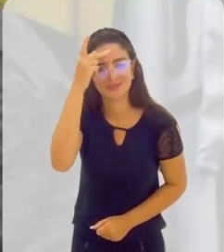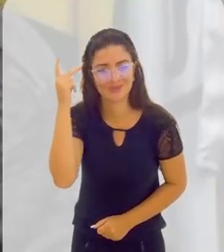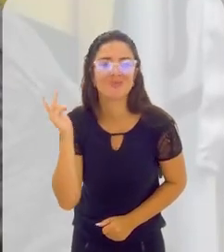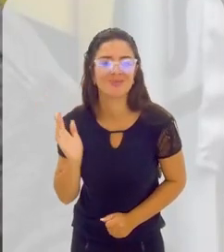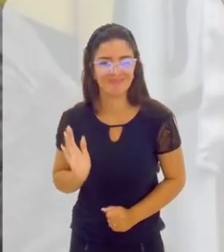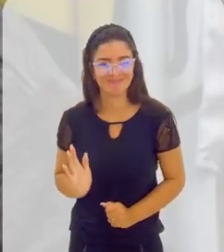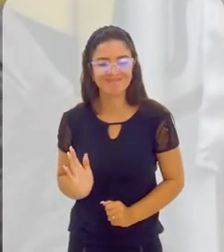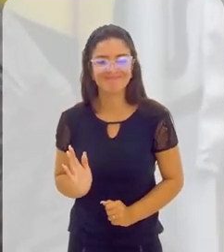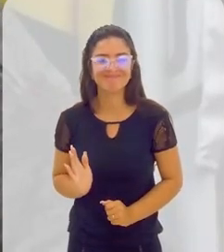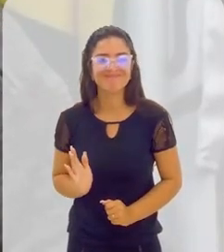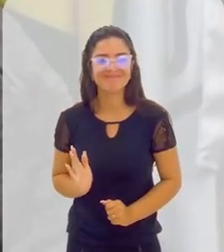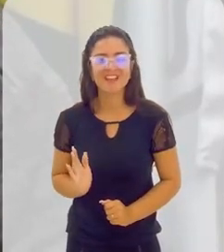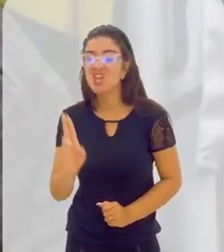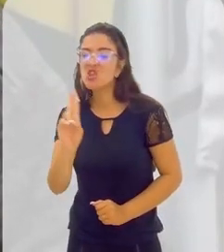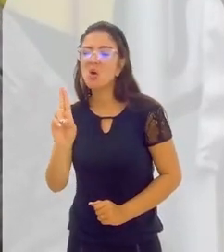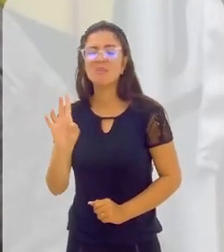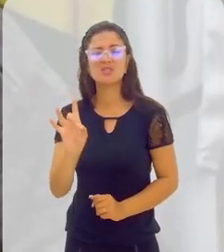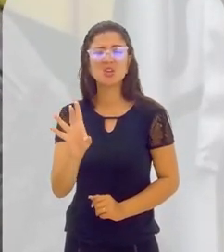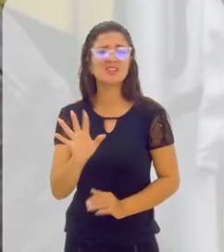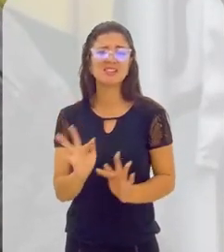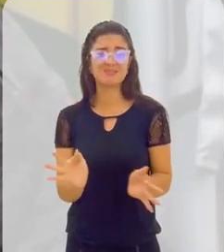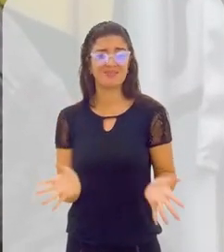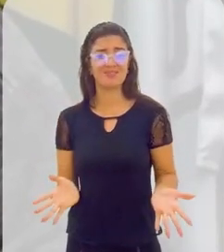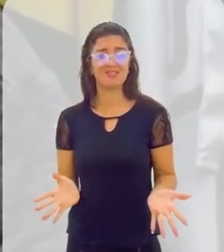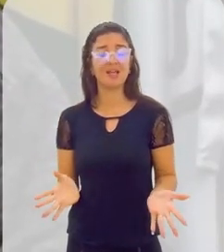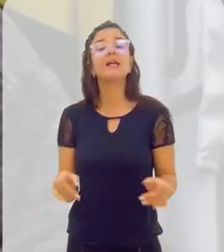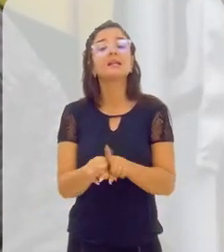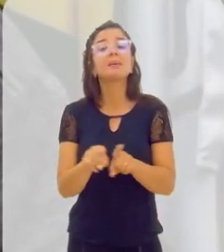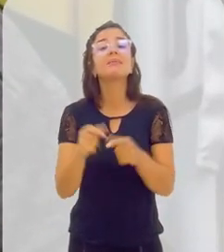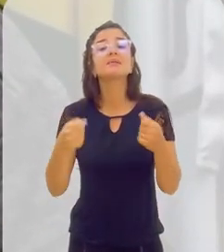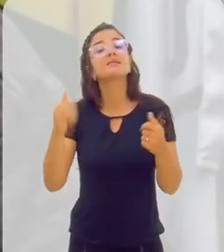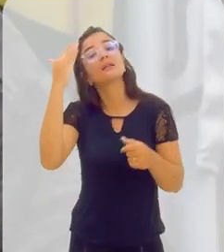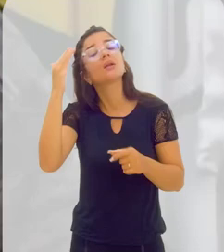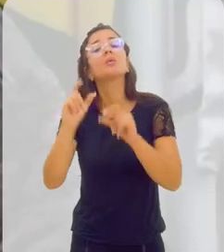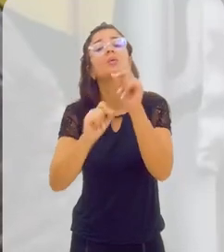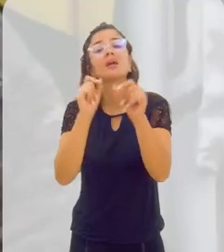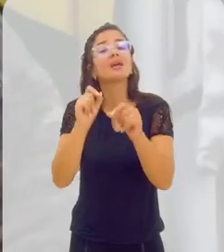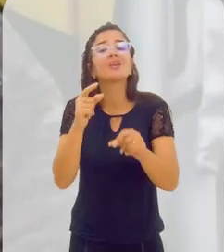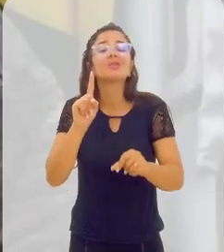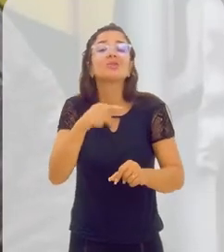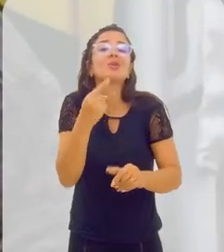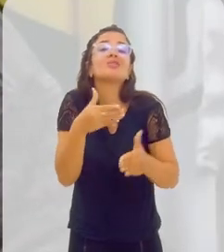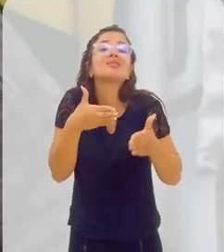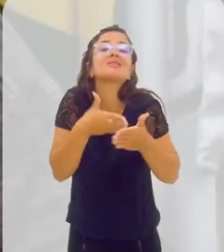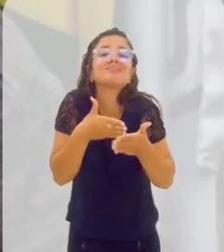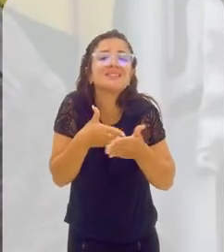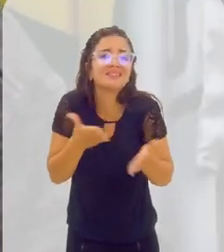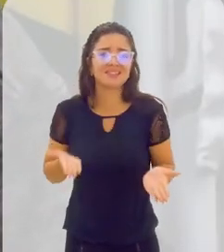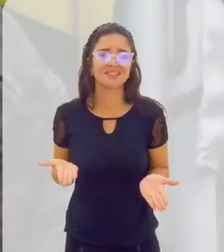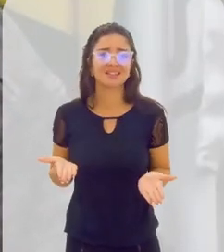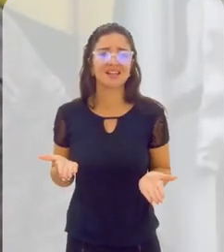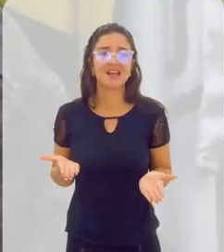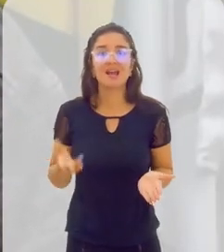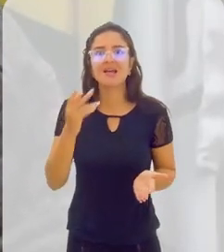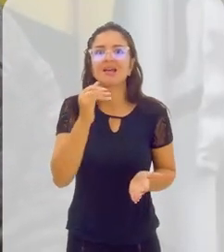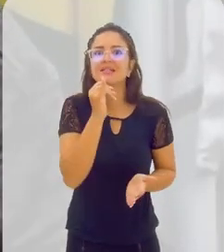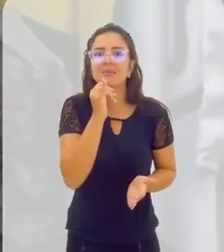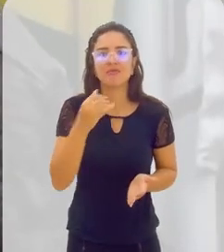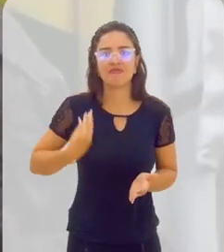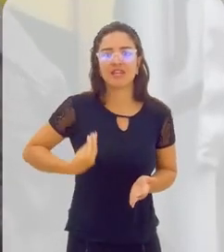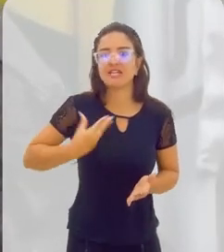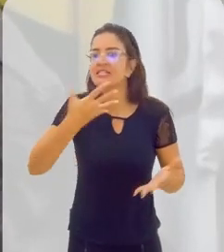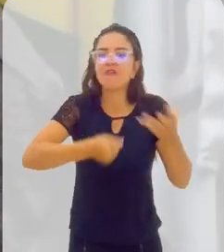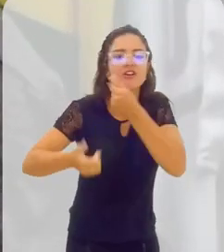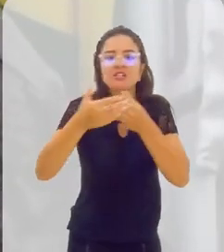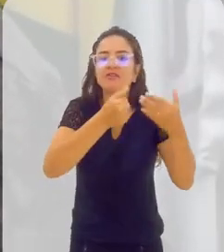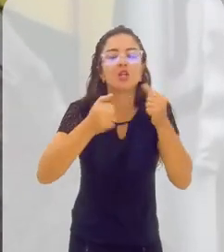e até saber que a gente é limitado nós não vamos salvar o mundo inteiro infelizmente a